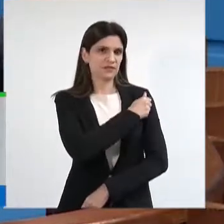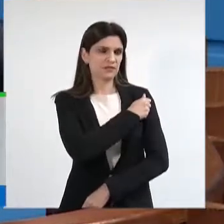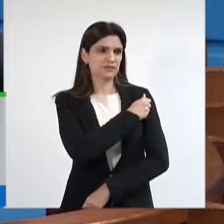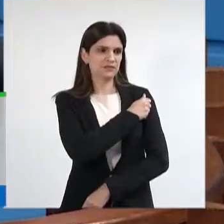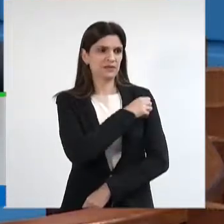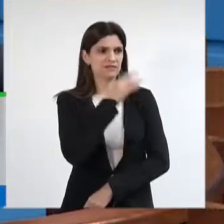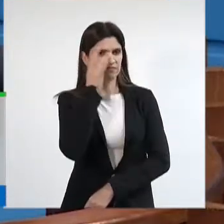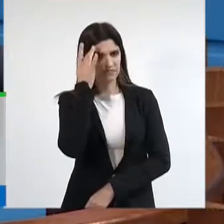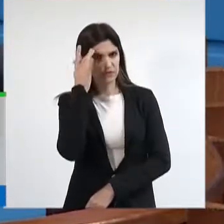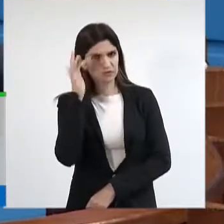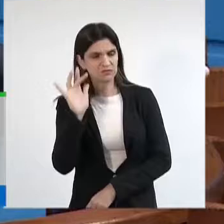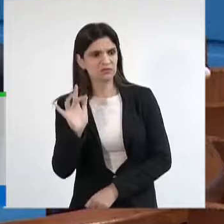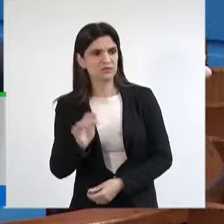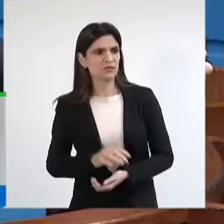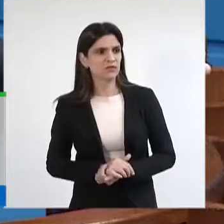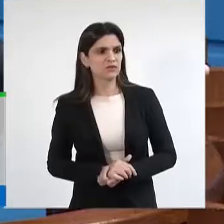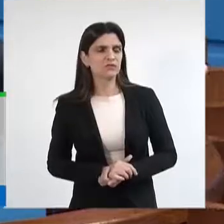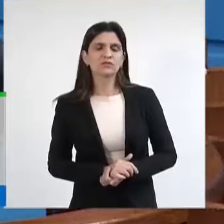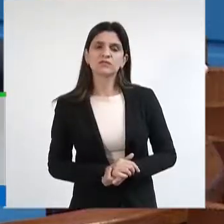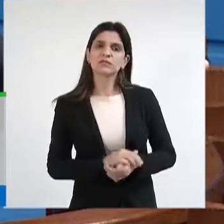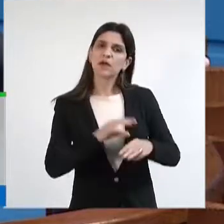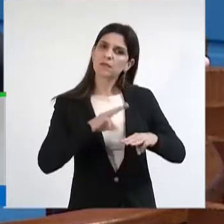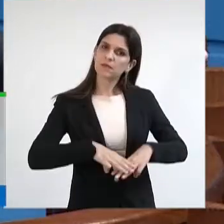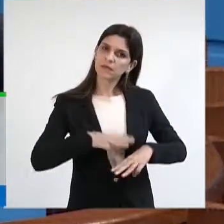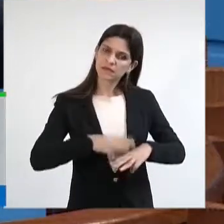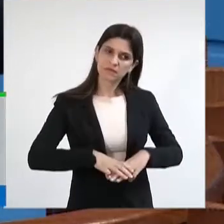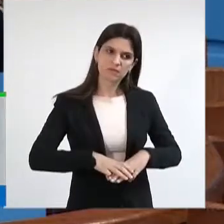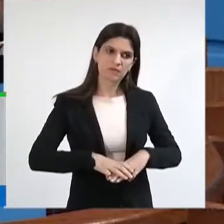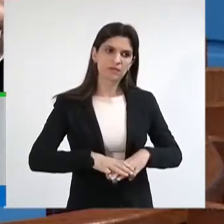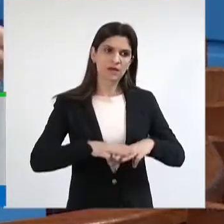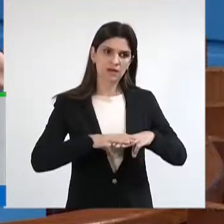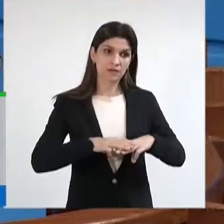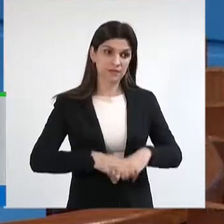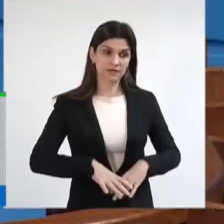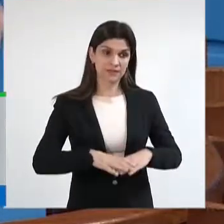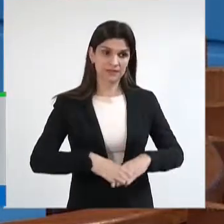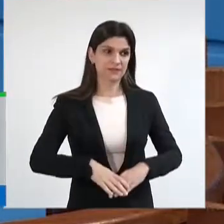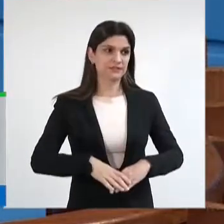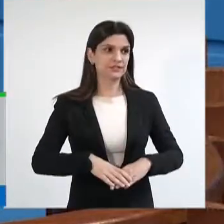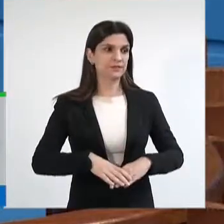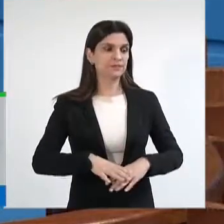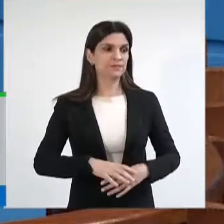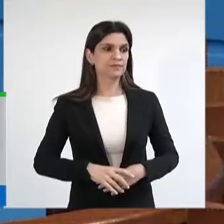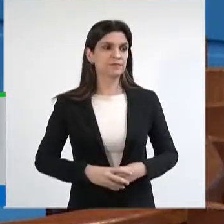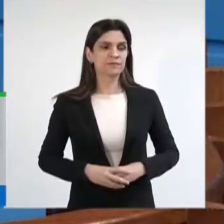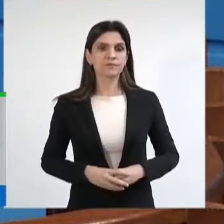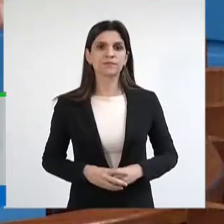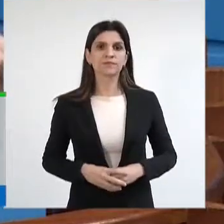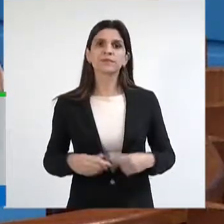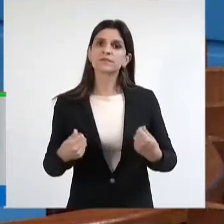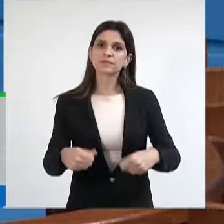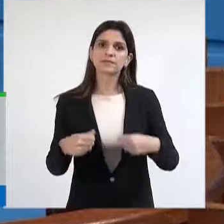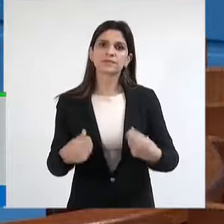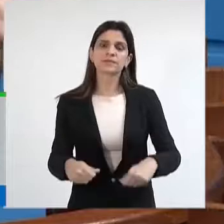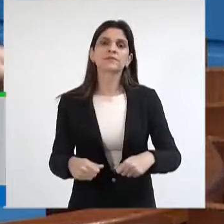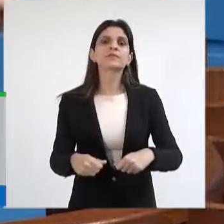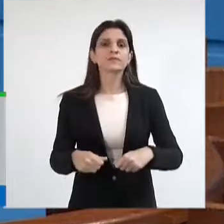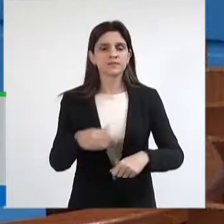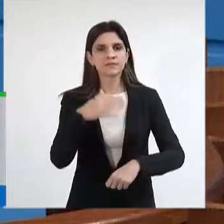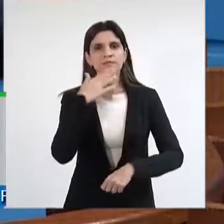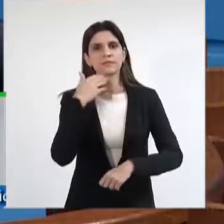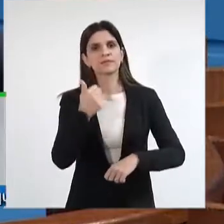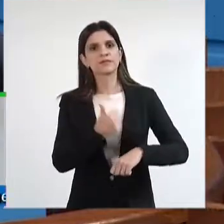né? Então, eu acho que nós precisamos melhorar a qualidade de ensino, mas o presidente da República tem